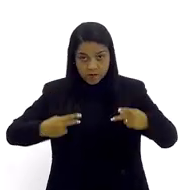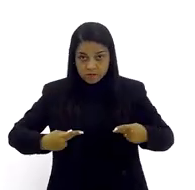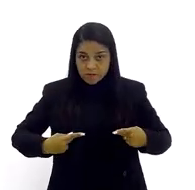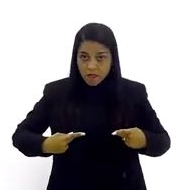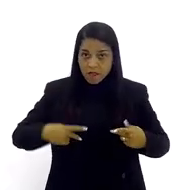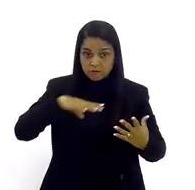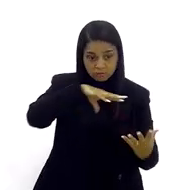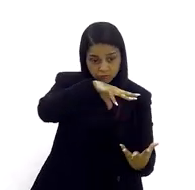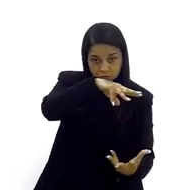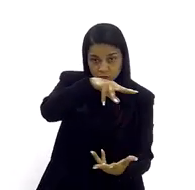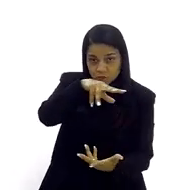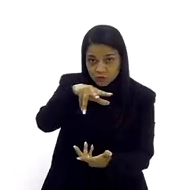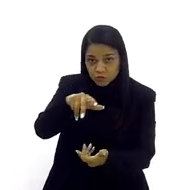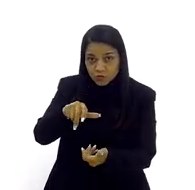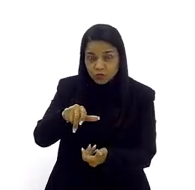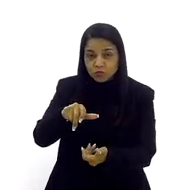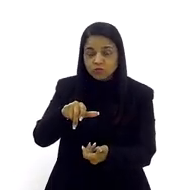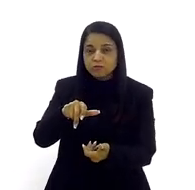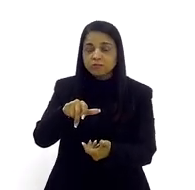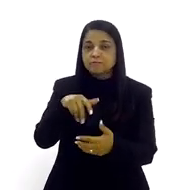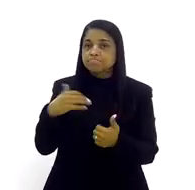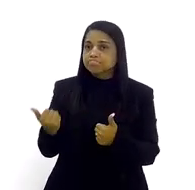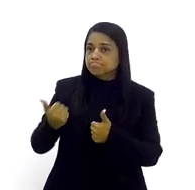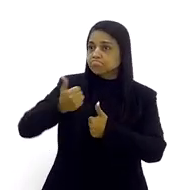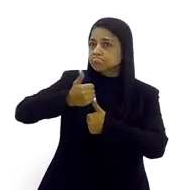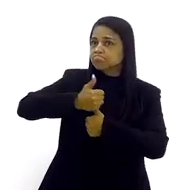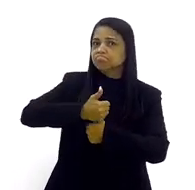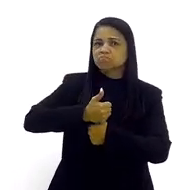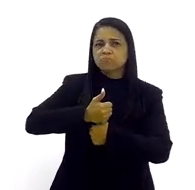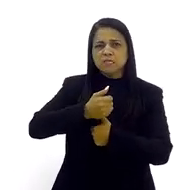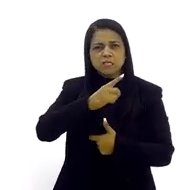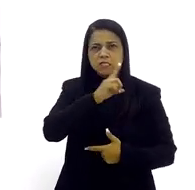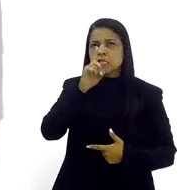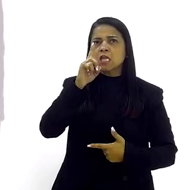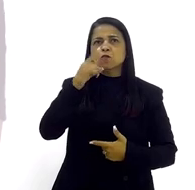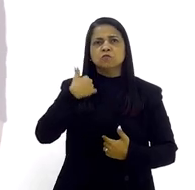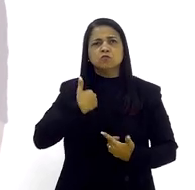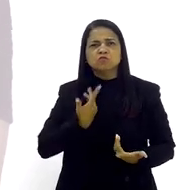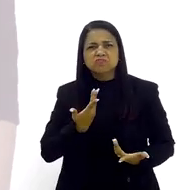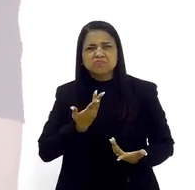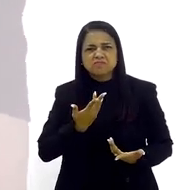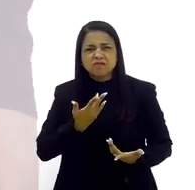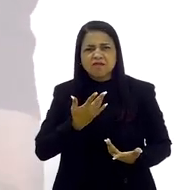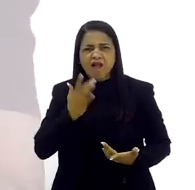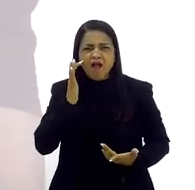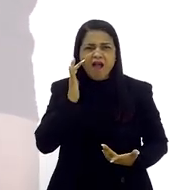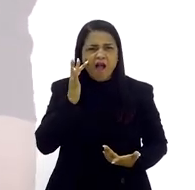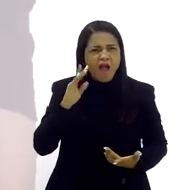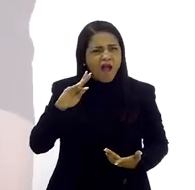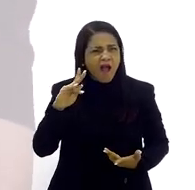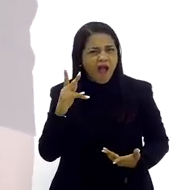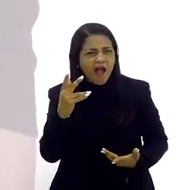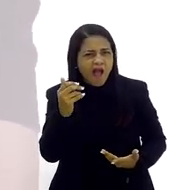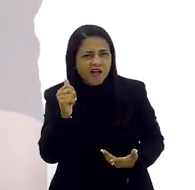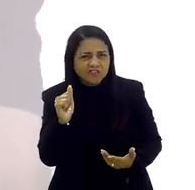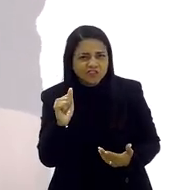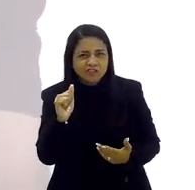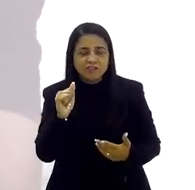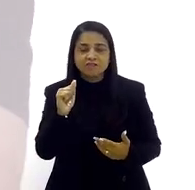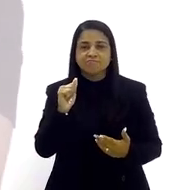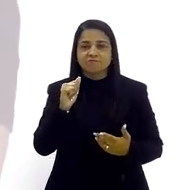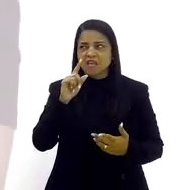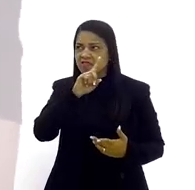humanidade a gente às vezes se toma esse lugar de Deus né de achar que a gente tem esse lugar